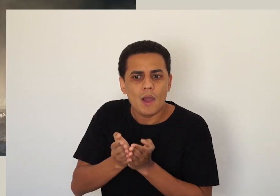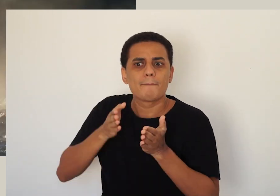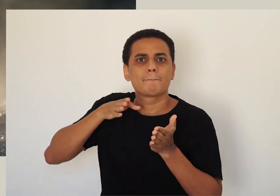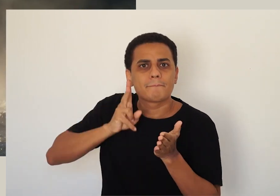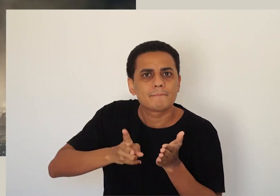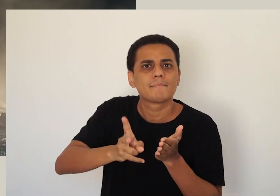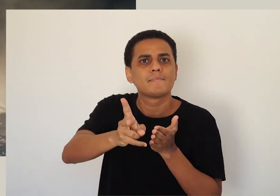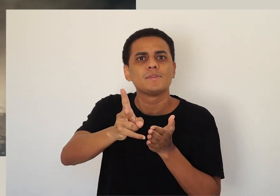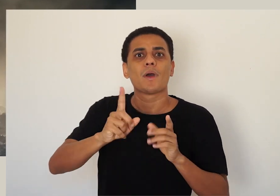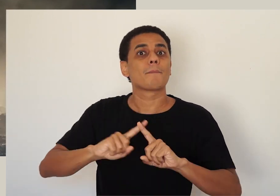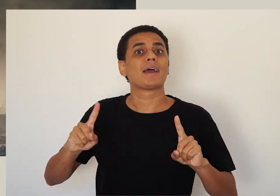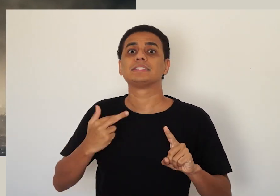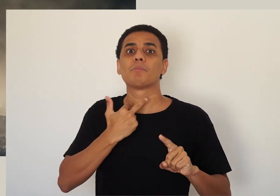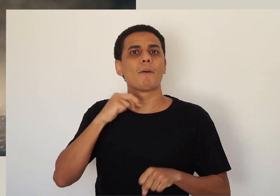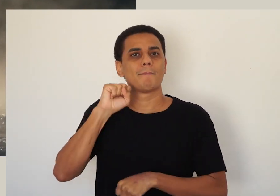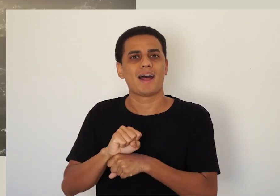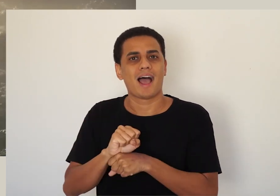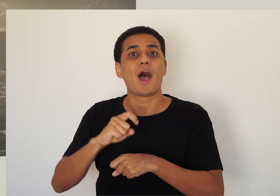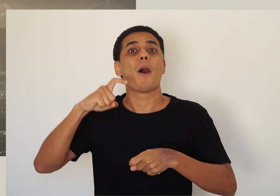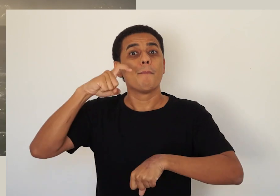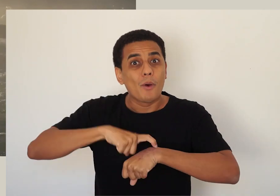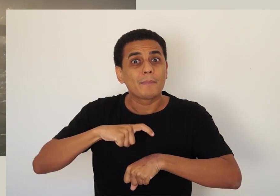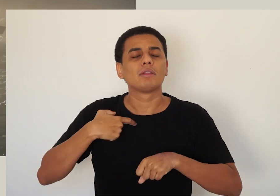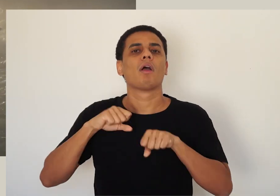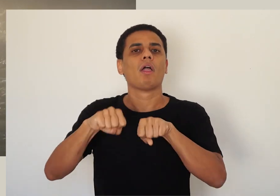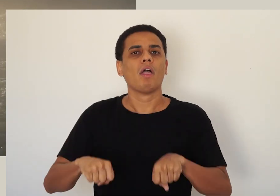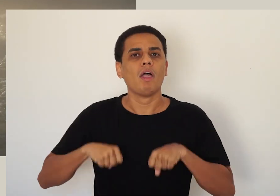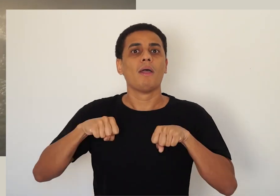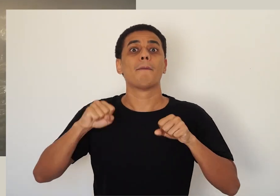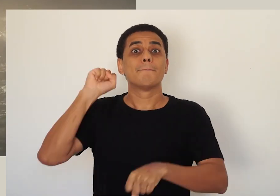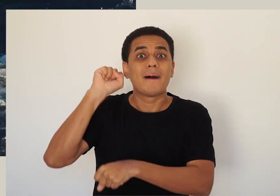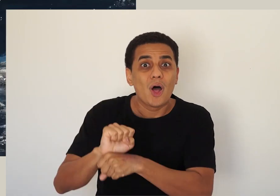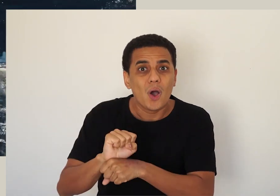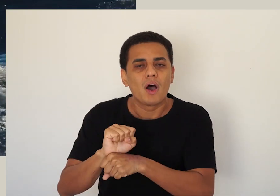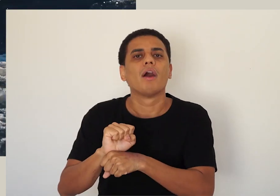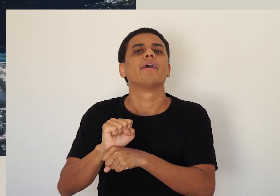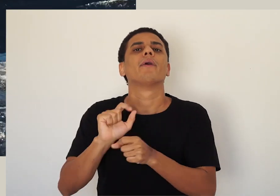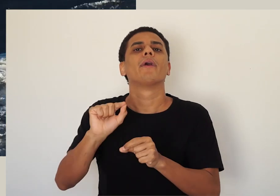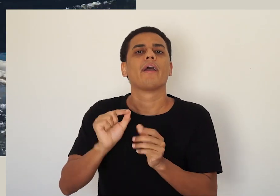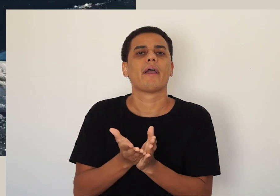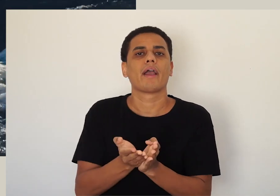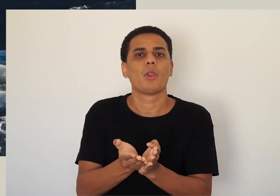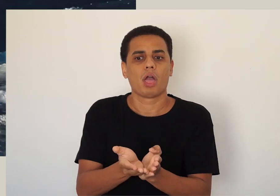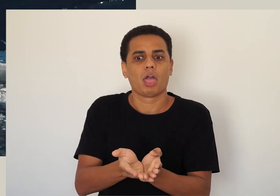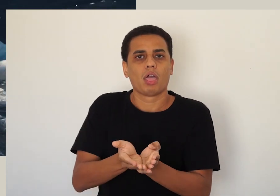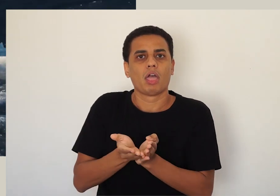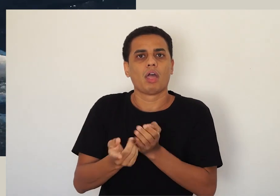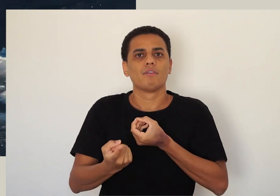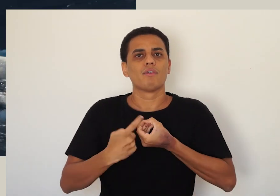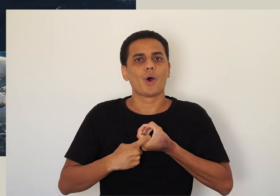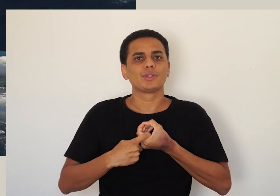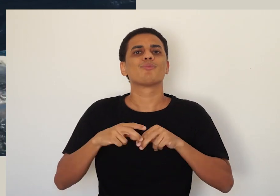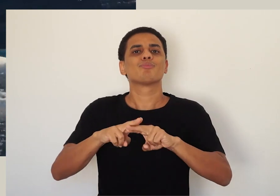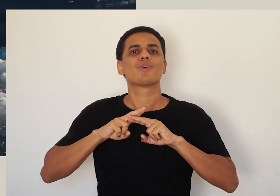podia parar de remar. No momento que eu parei, a canoa começou a ir para trás por causa do vento. Precisava